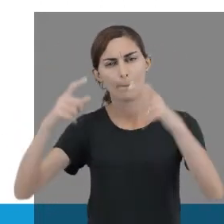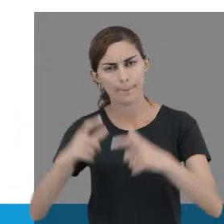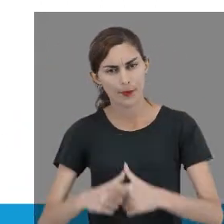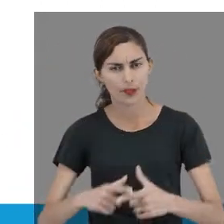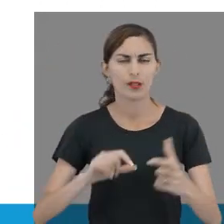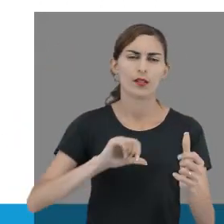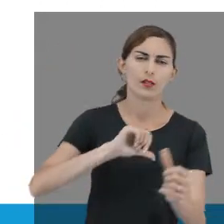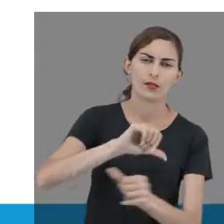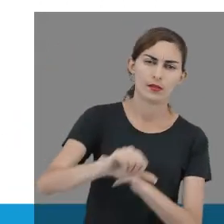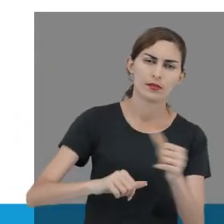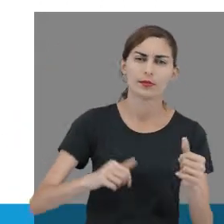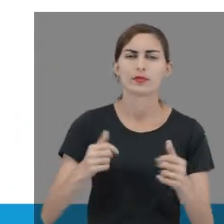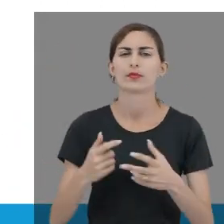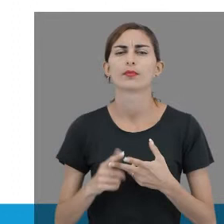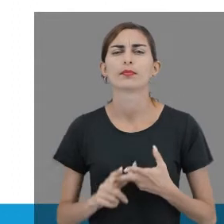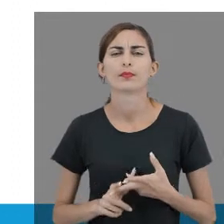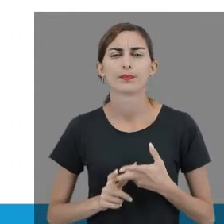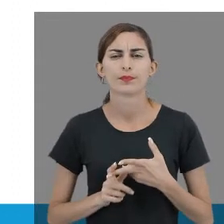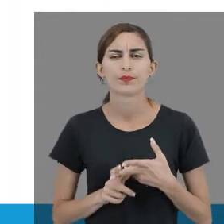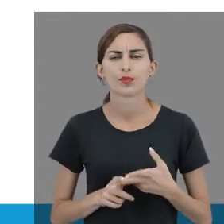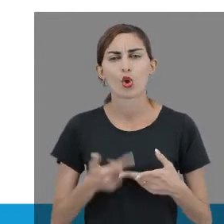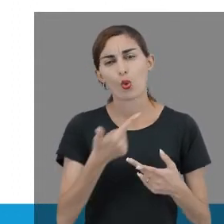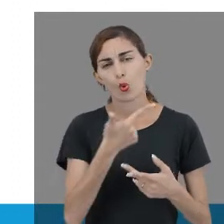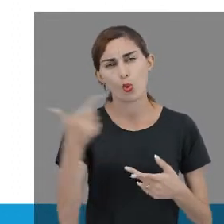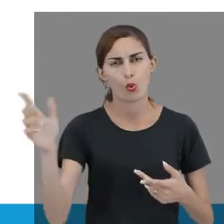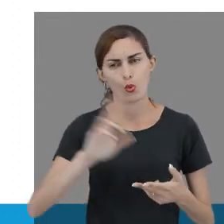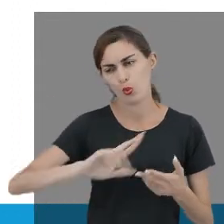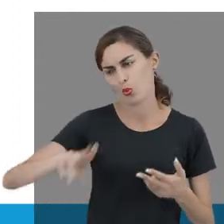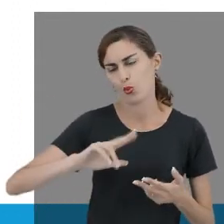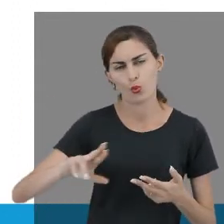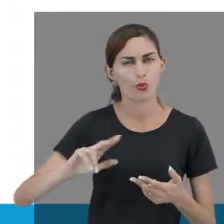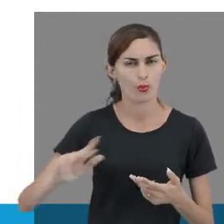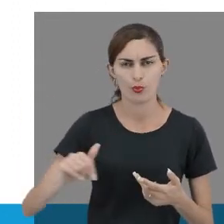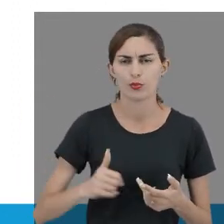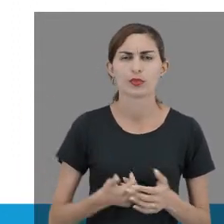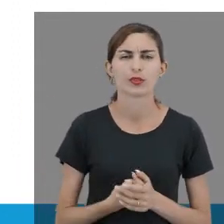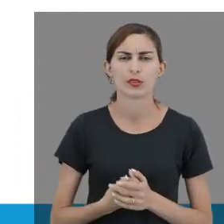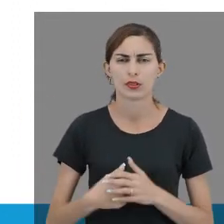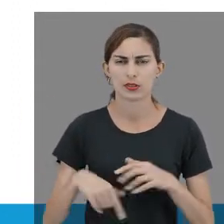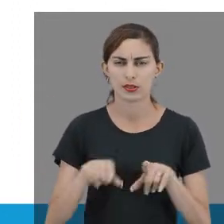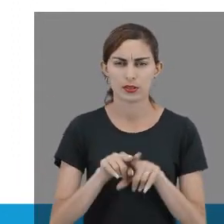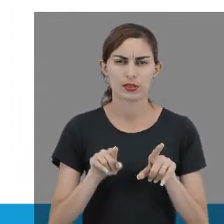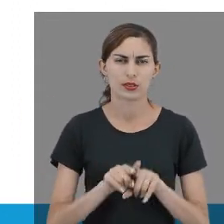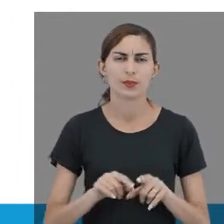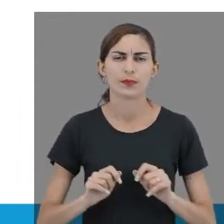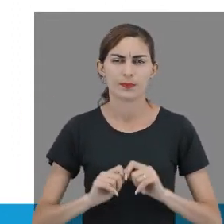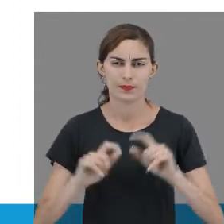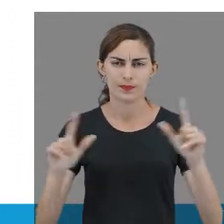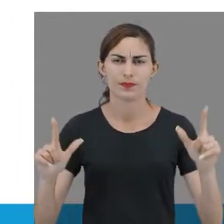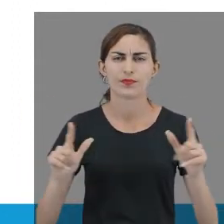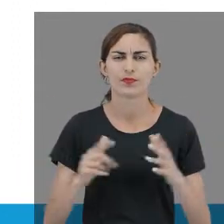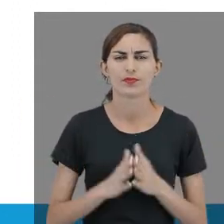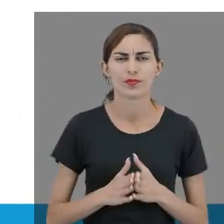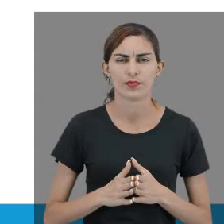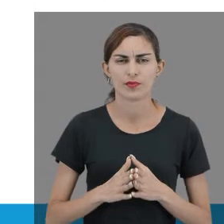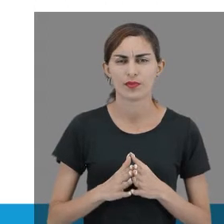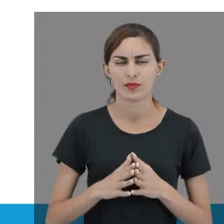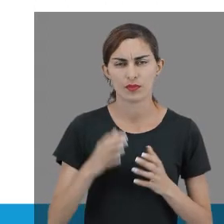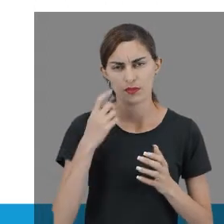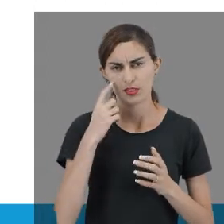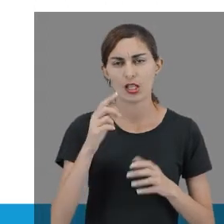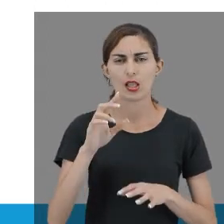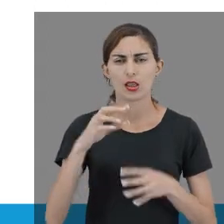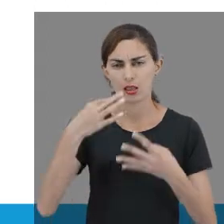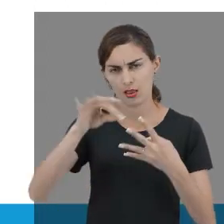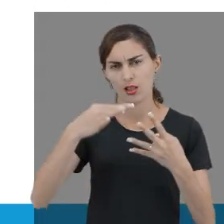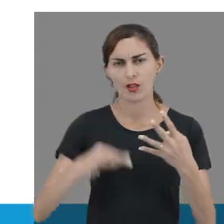microcefalia, microencefalia, alterações da face posterior e outras, ventriculomegalia e outras mais